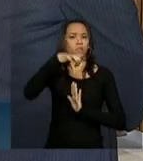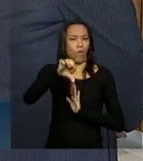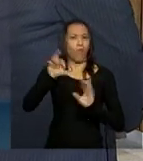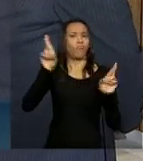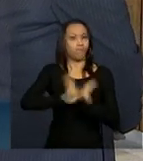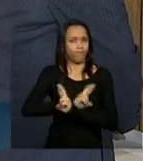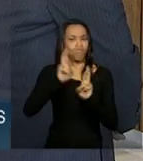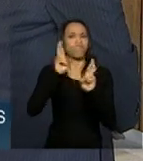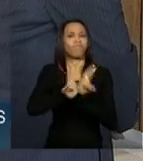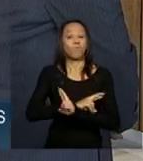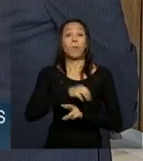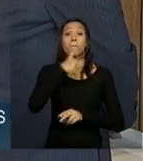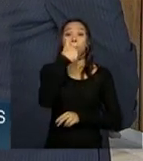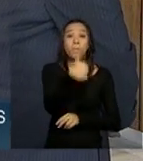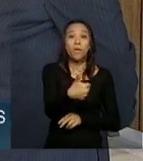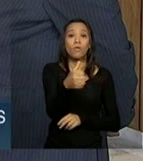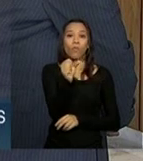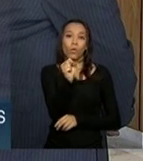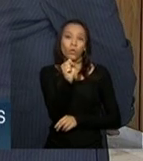Em